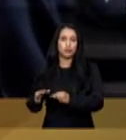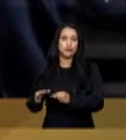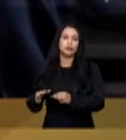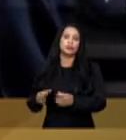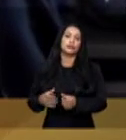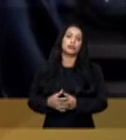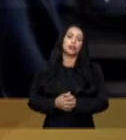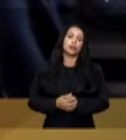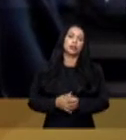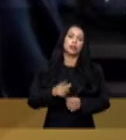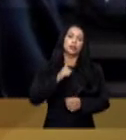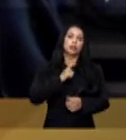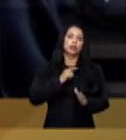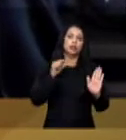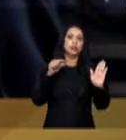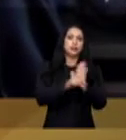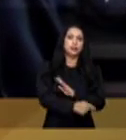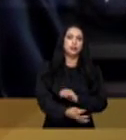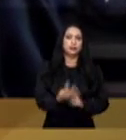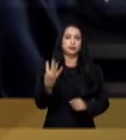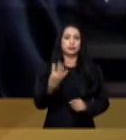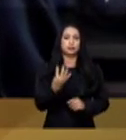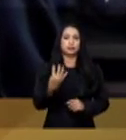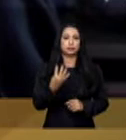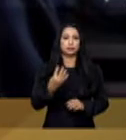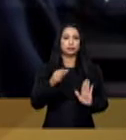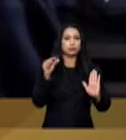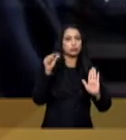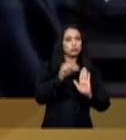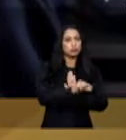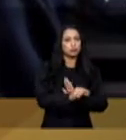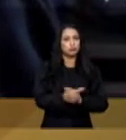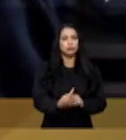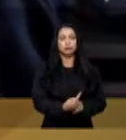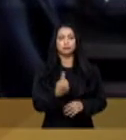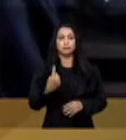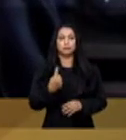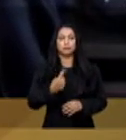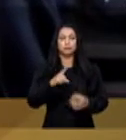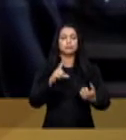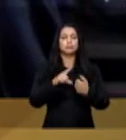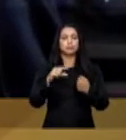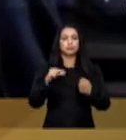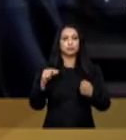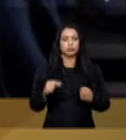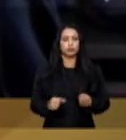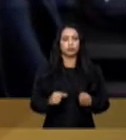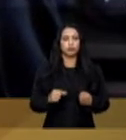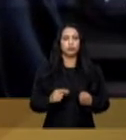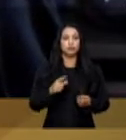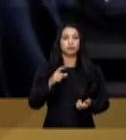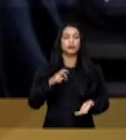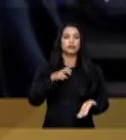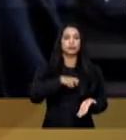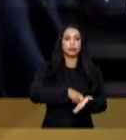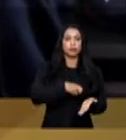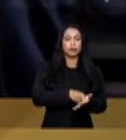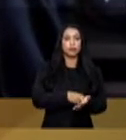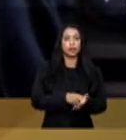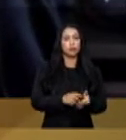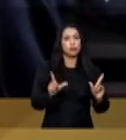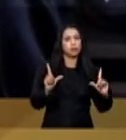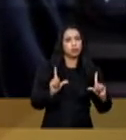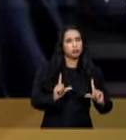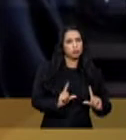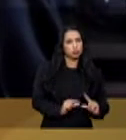parágrafo 4º, que diz: nos delitos definidos no caput, no parágrafo 1º deste artigo, as penas poderão ser reduzidas